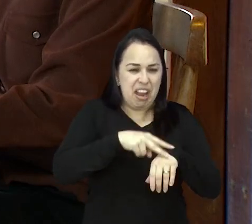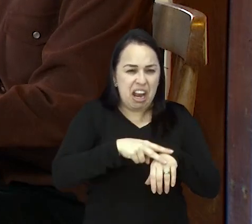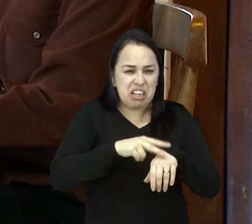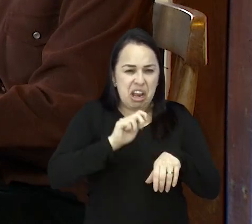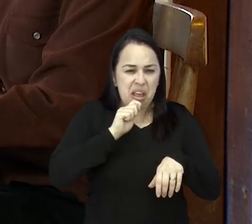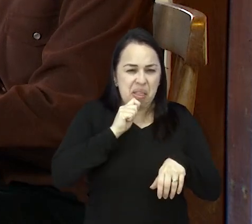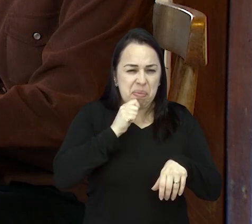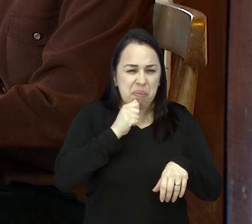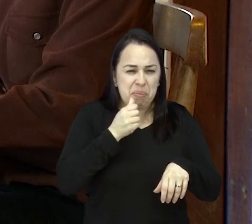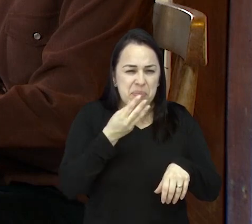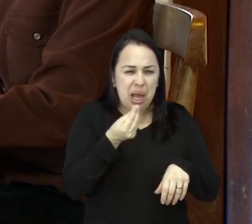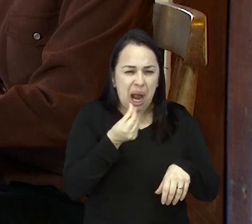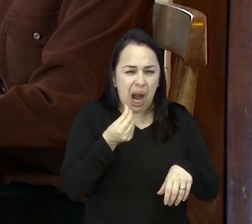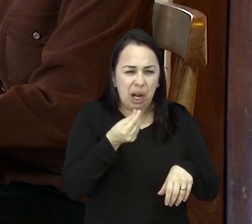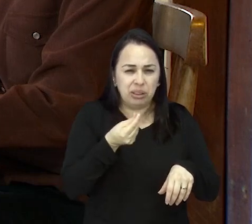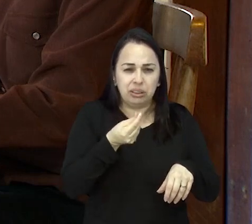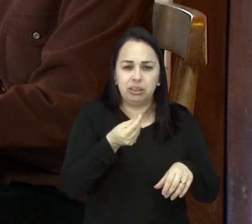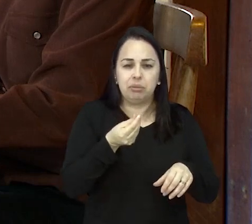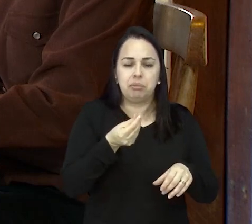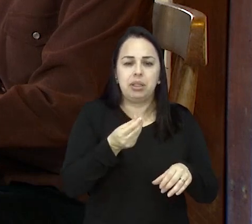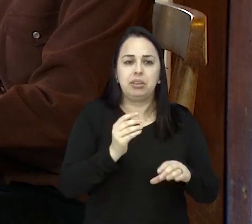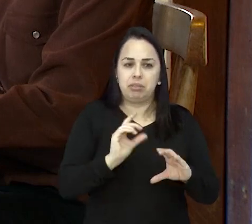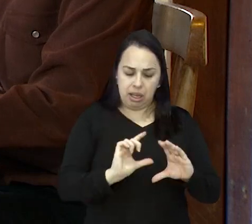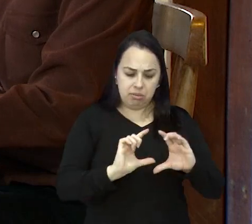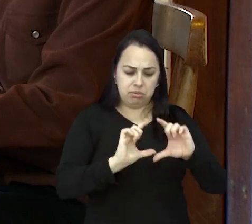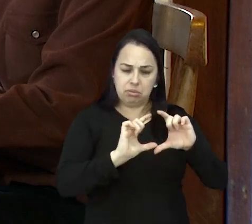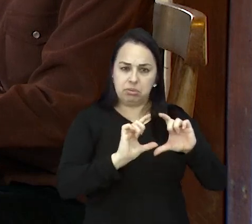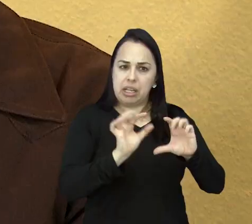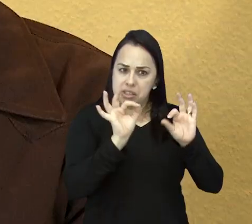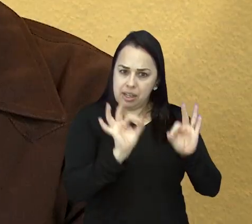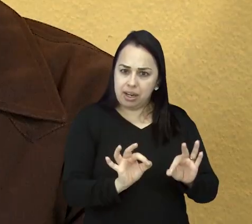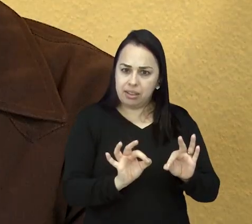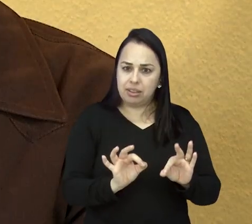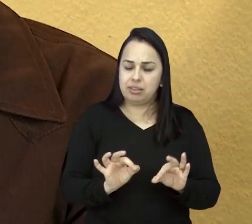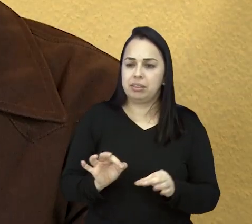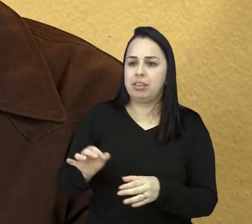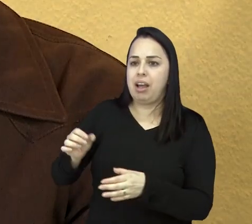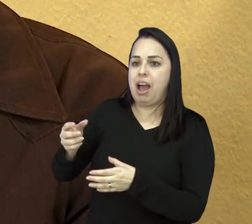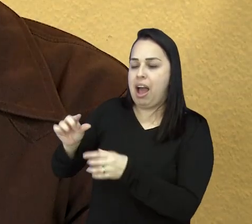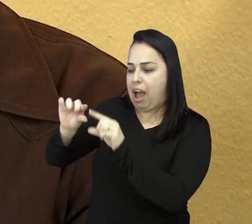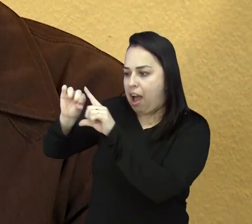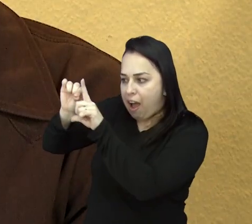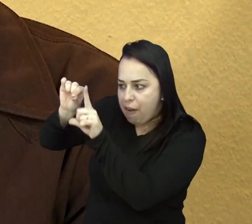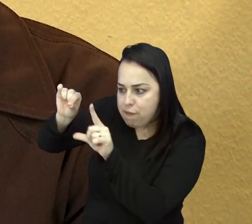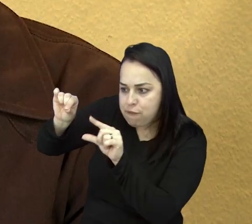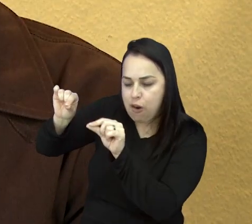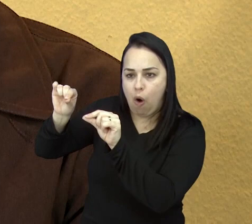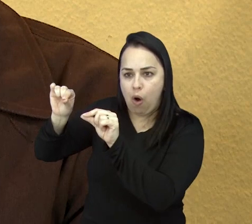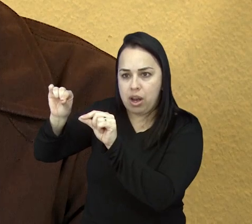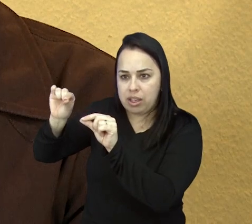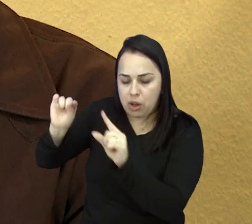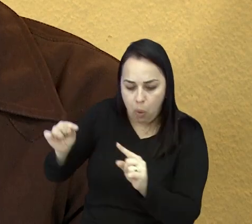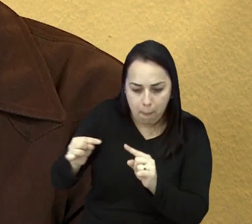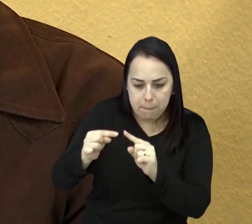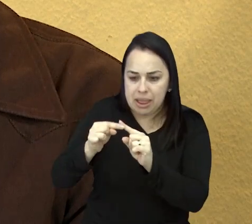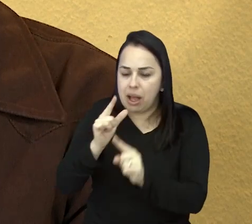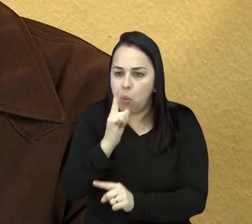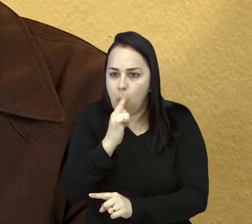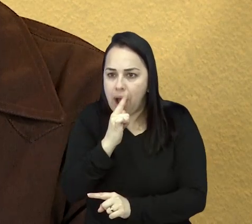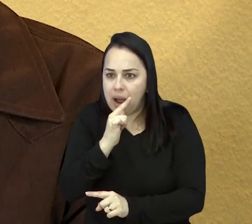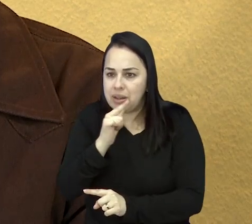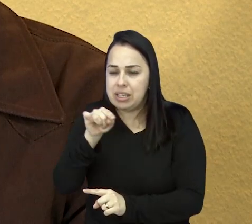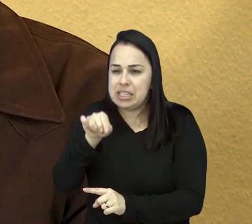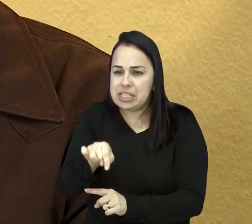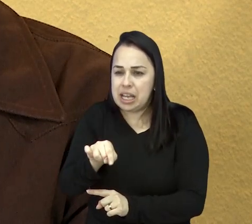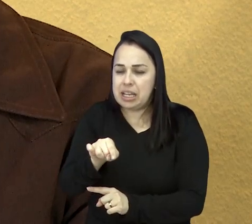também da quantidade, né? Ou Isso. não tem uma medida certa? A quantidade de folhas em relação à temperatura da água também. Se